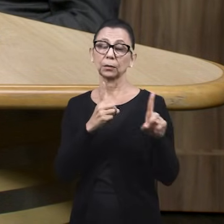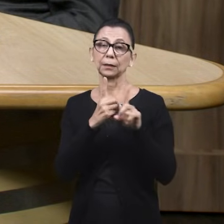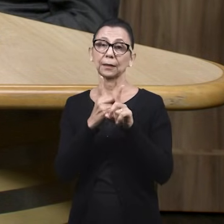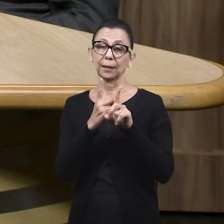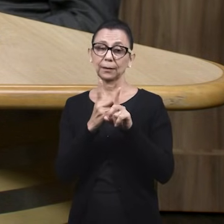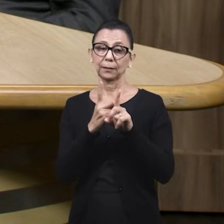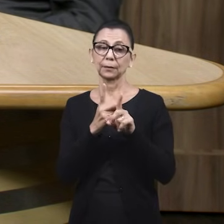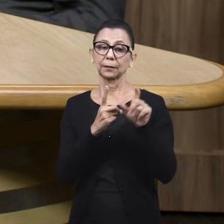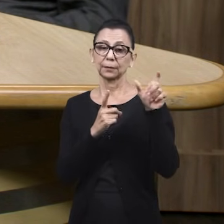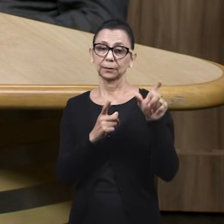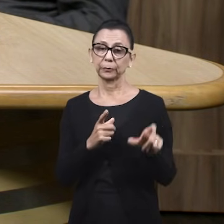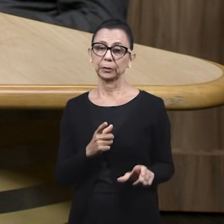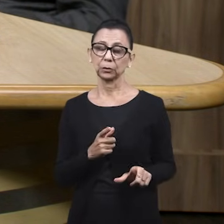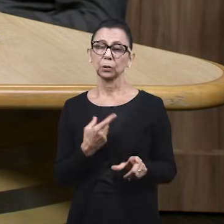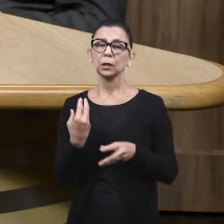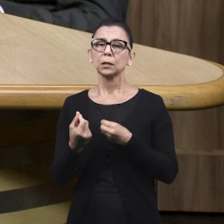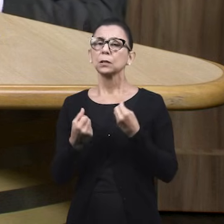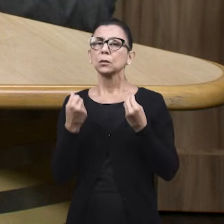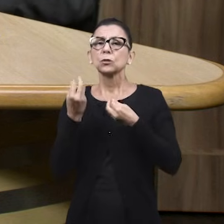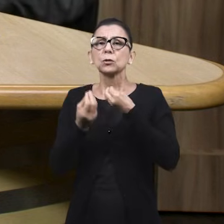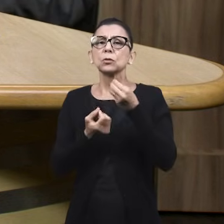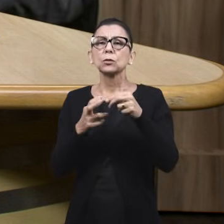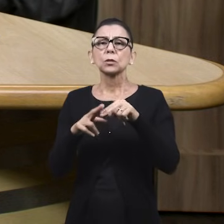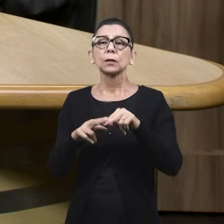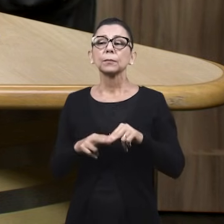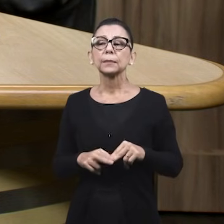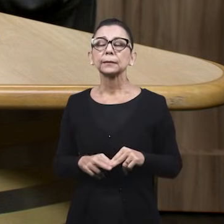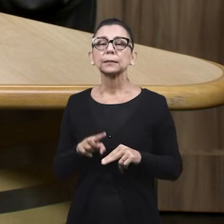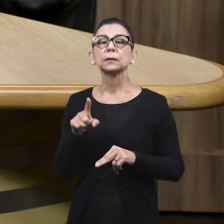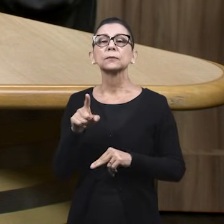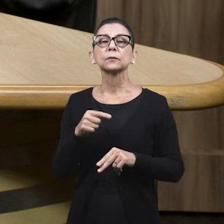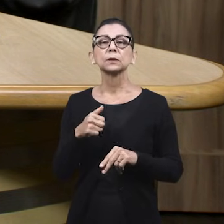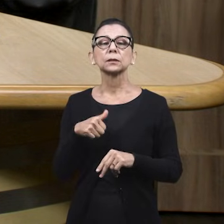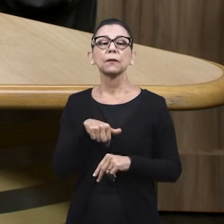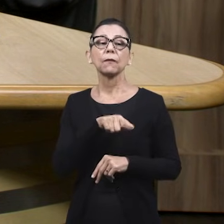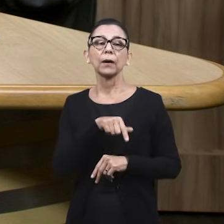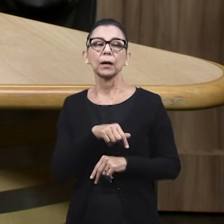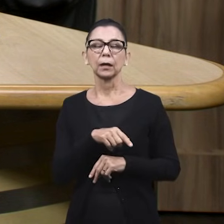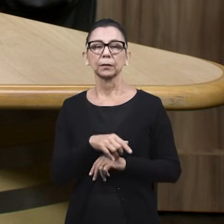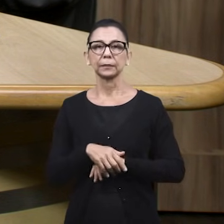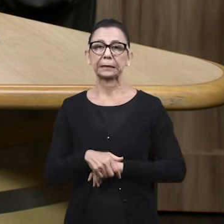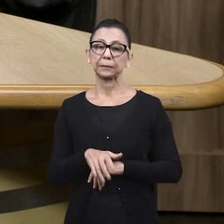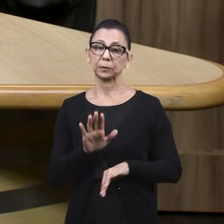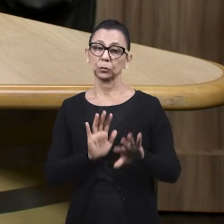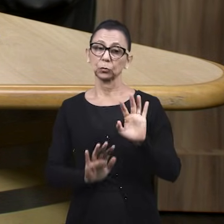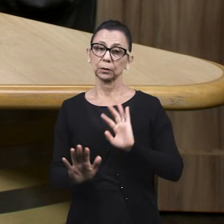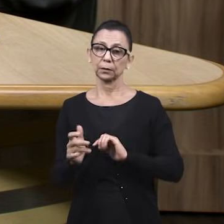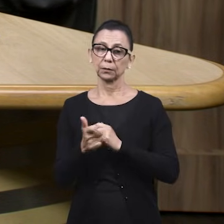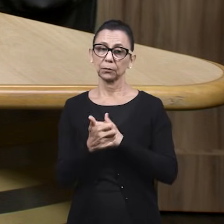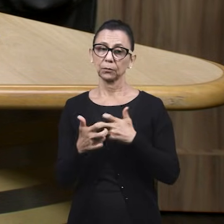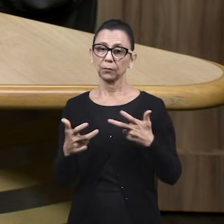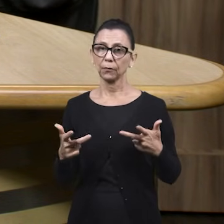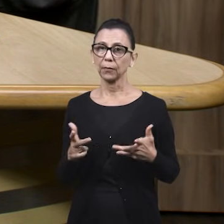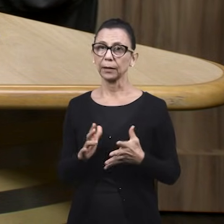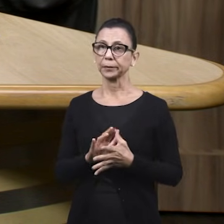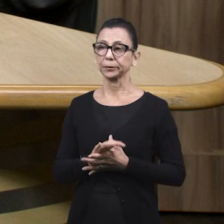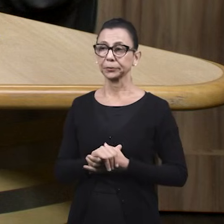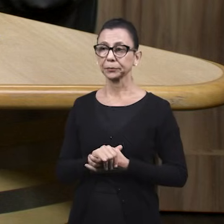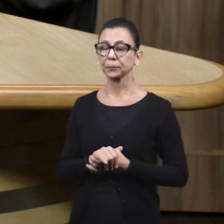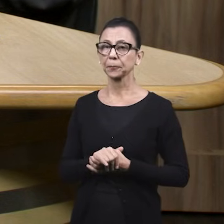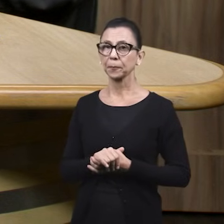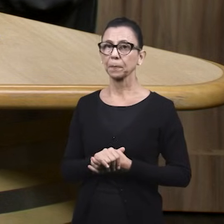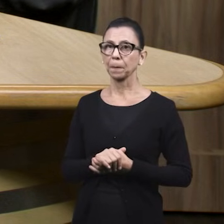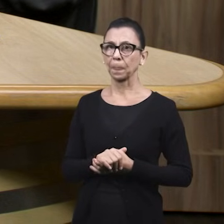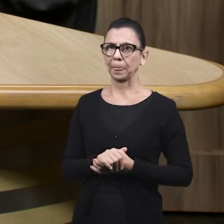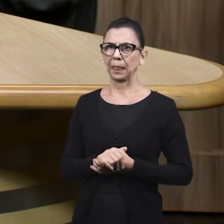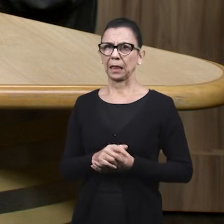pessoas, o acesso a essa autoridade, ele naturalmente vai se dar cercado de cuidados. E